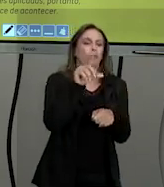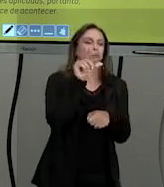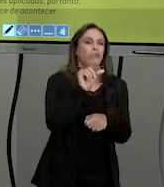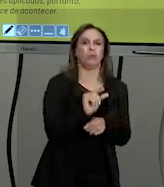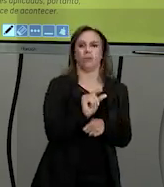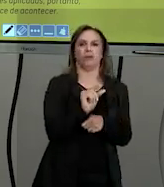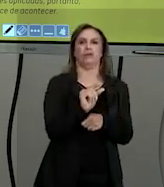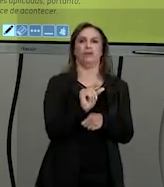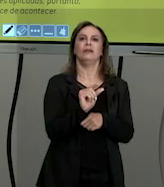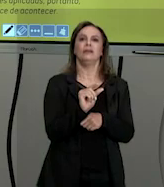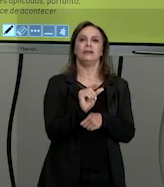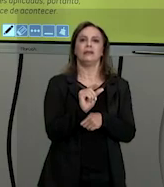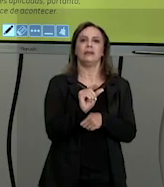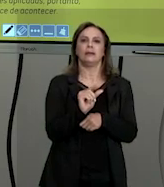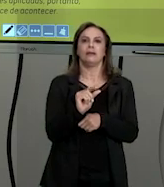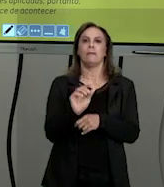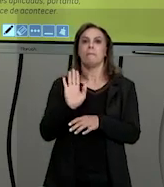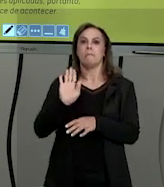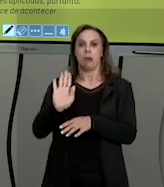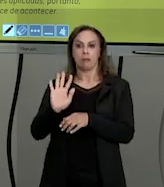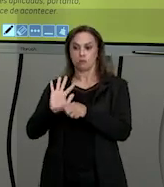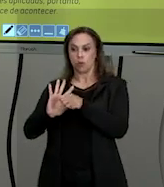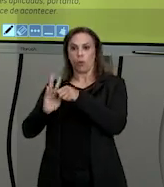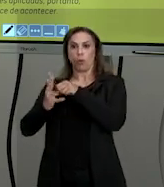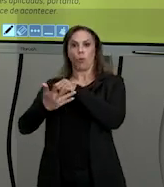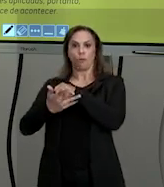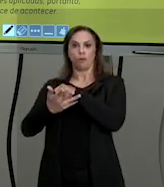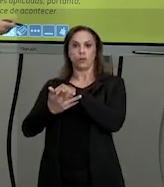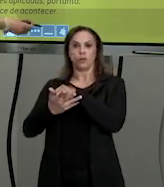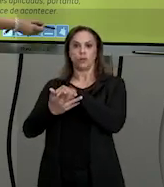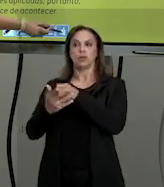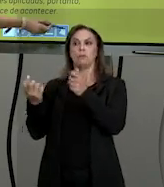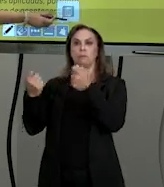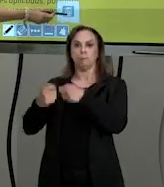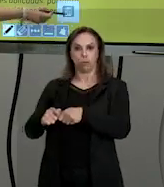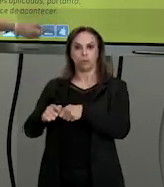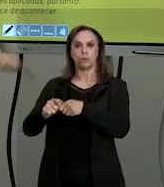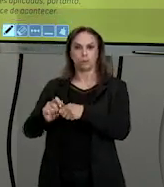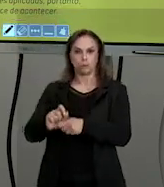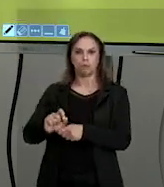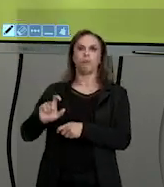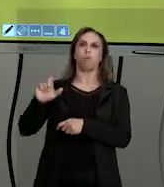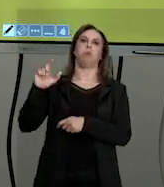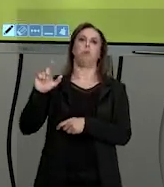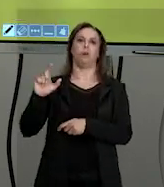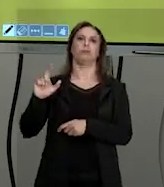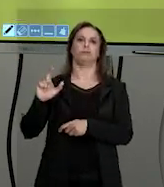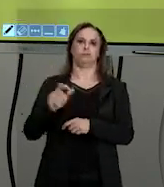de letalidade da Covid é muito maior do que essa possibilidade aqui, tá?